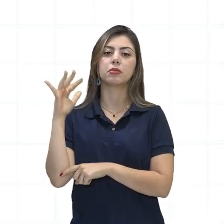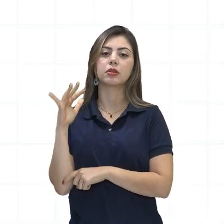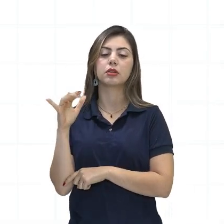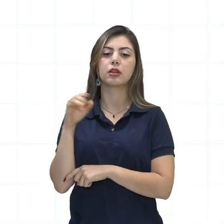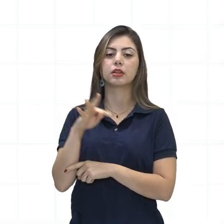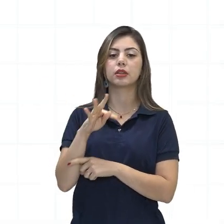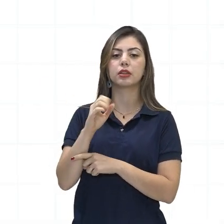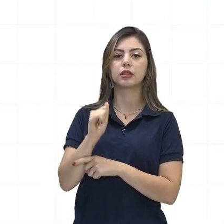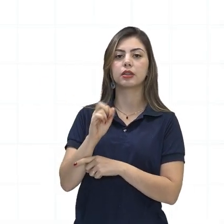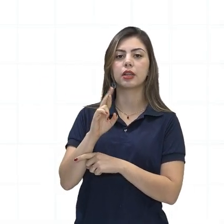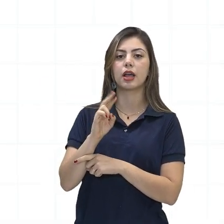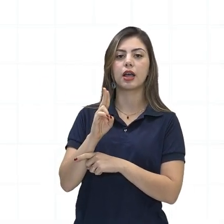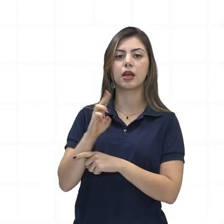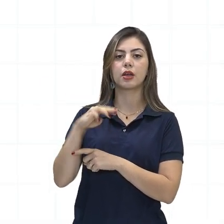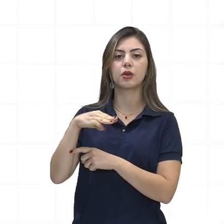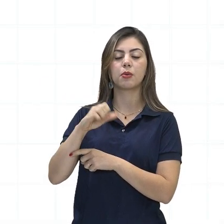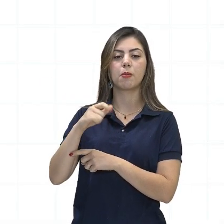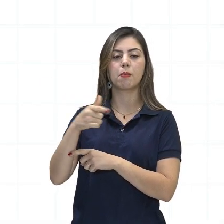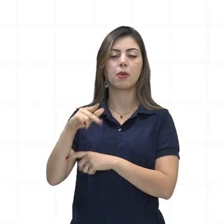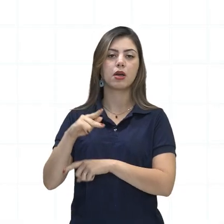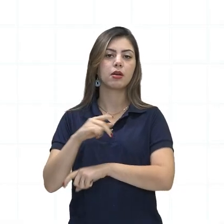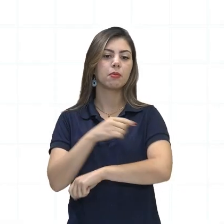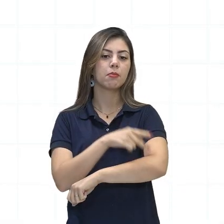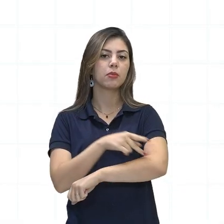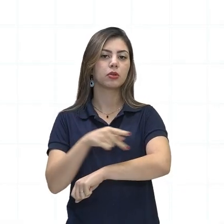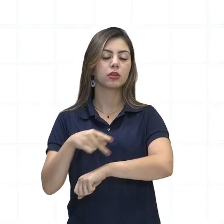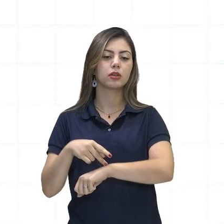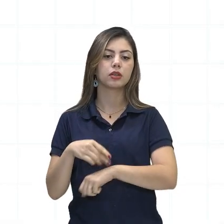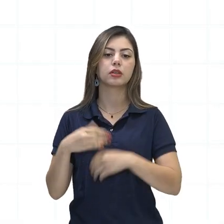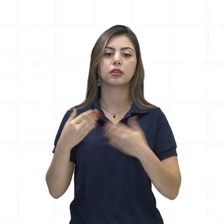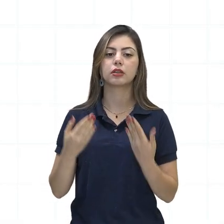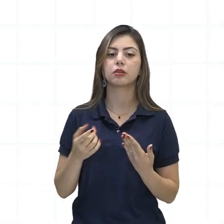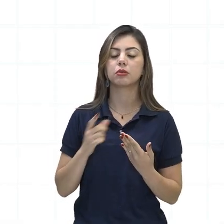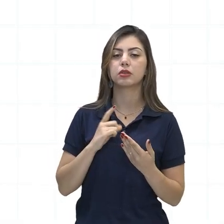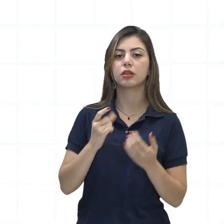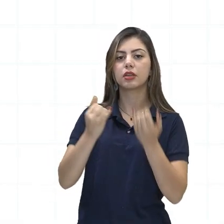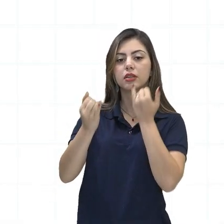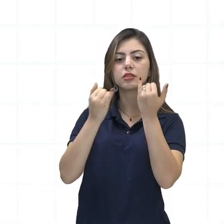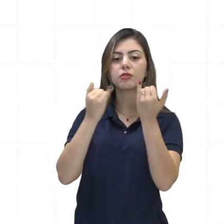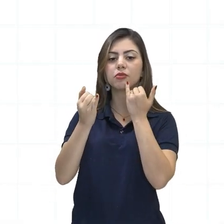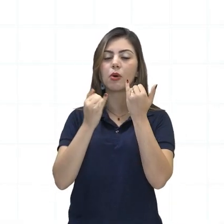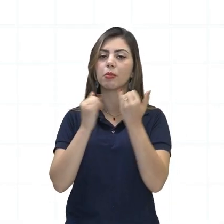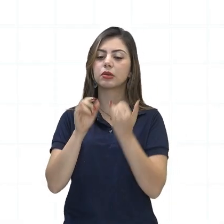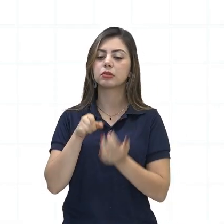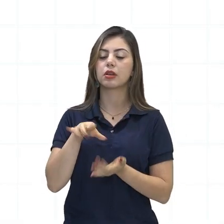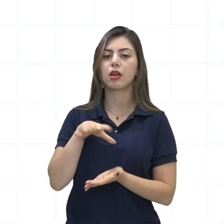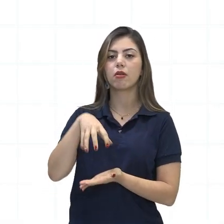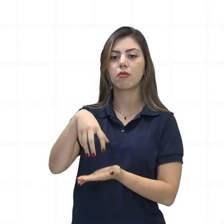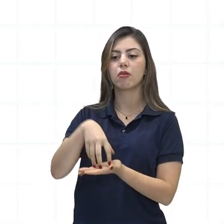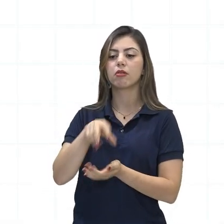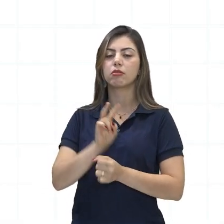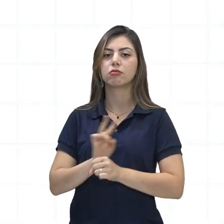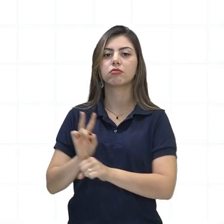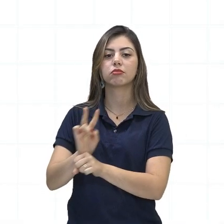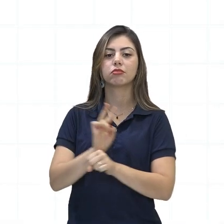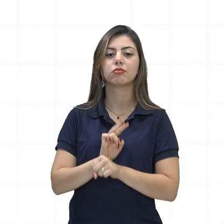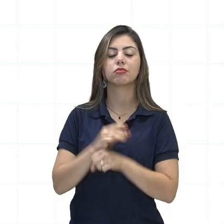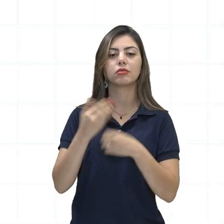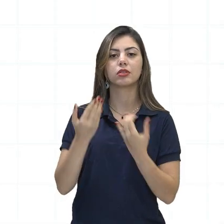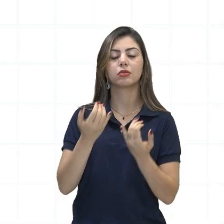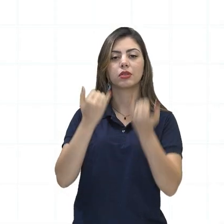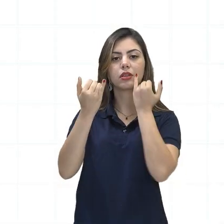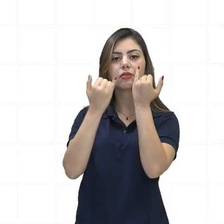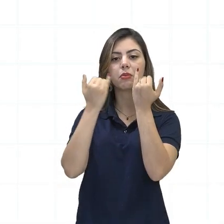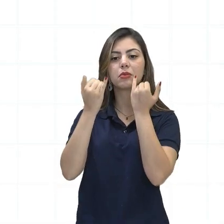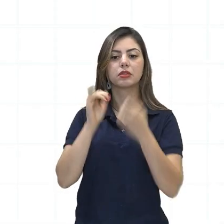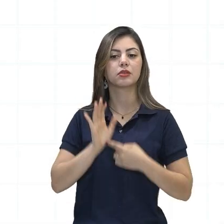Negra. Ele vai fazer toda, né, o carregamento dos dados dessa unidade de conservação e vai apresentar para vocês o